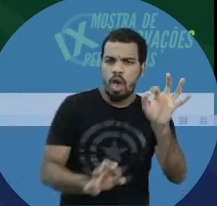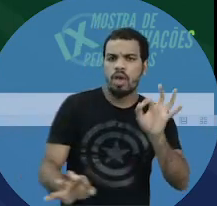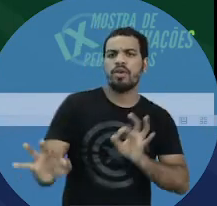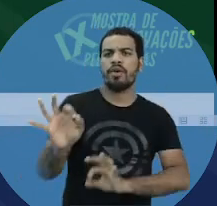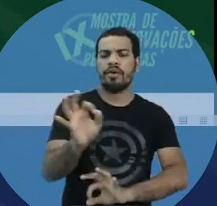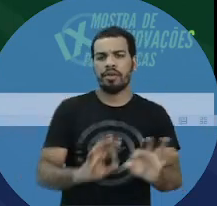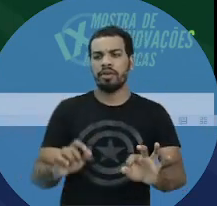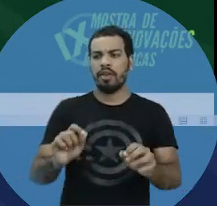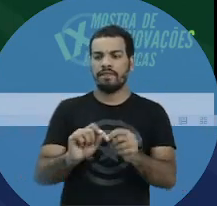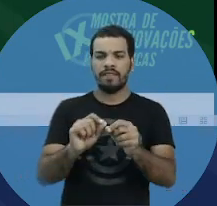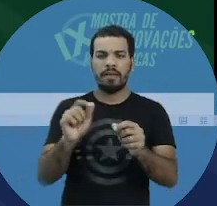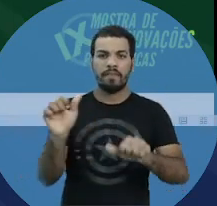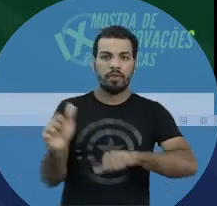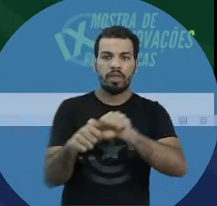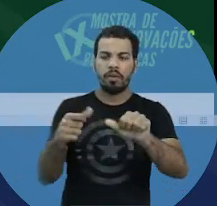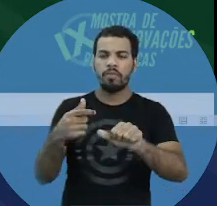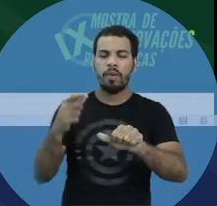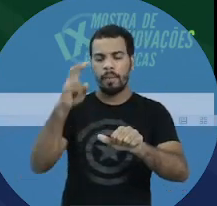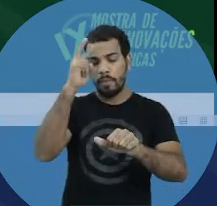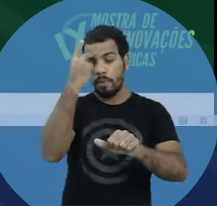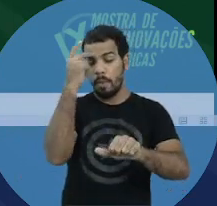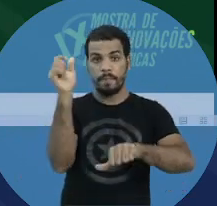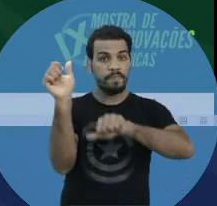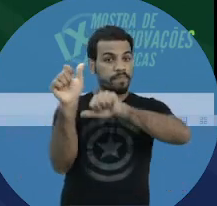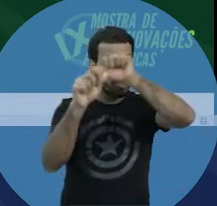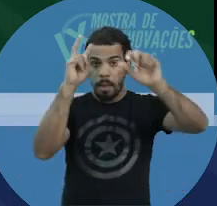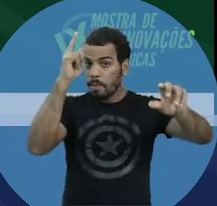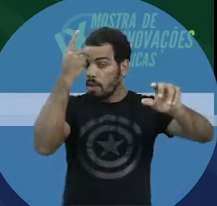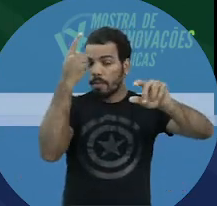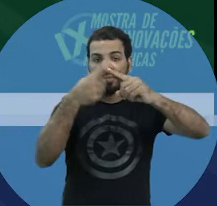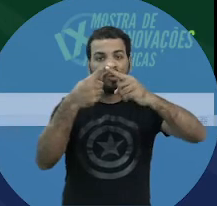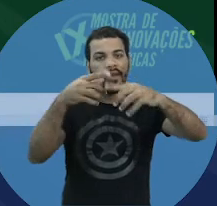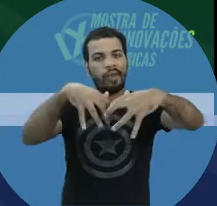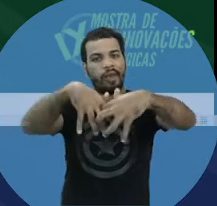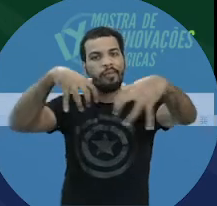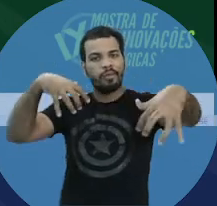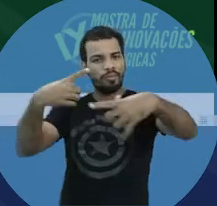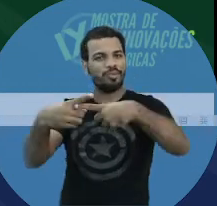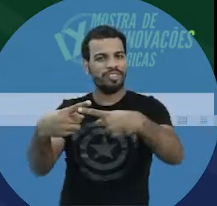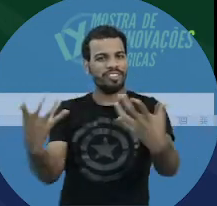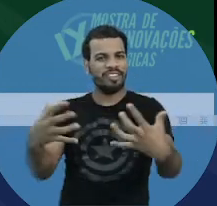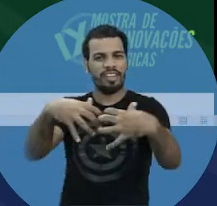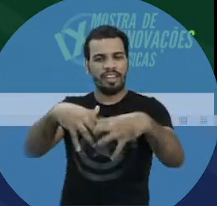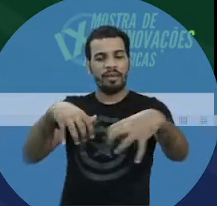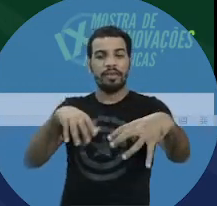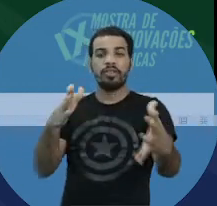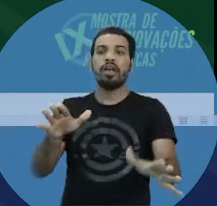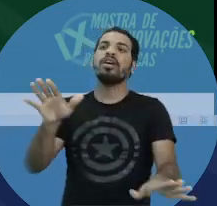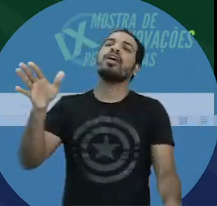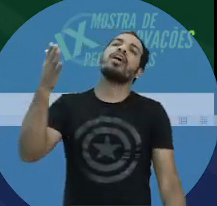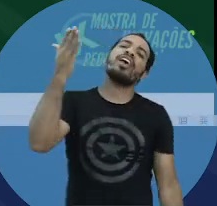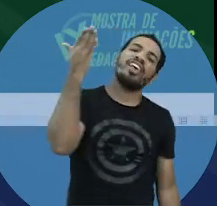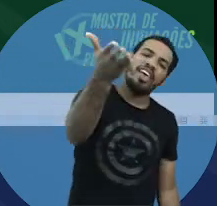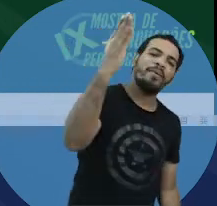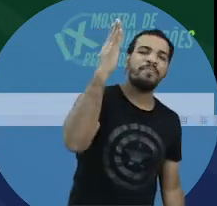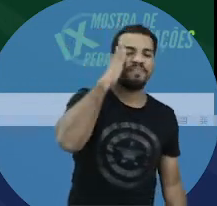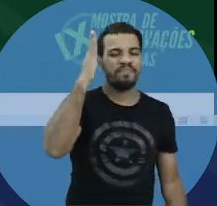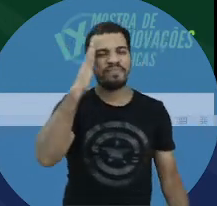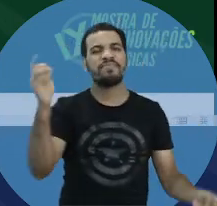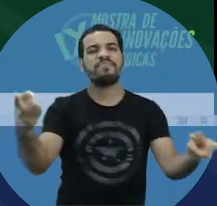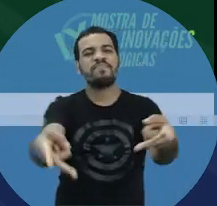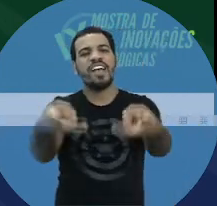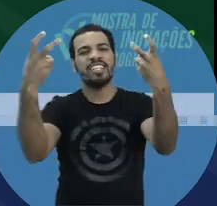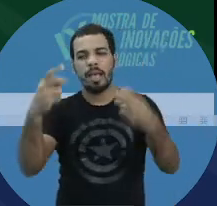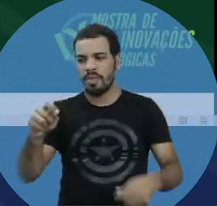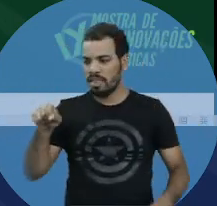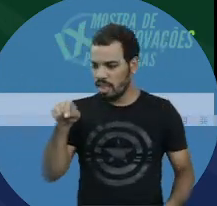mudar totalmente meu pensamento, porque era de forma remota. E aí, de certa forma, também a gente percebe o quanto a gente pode aprender